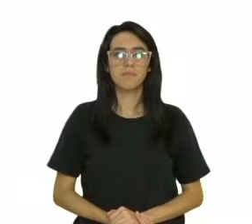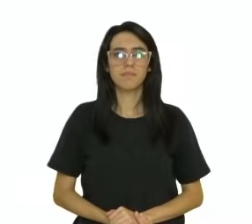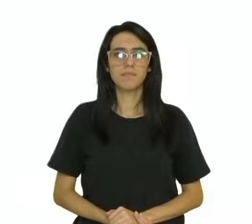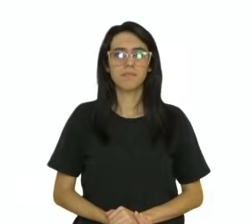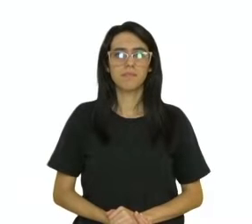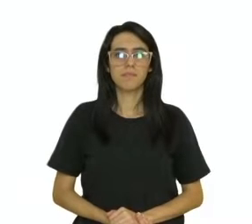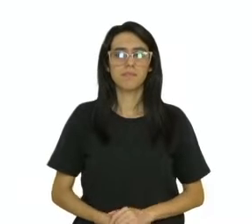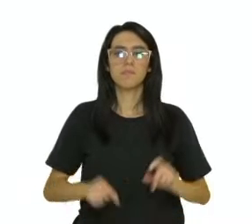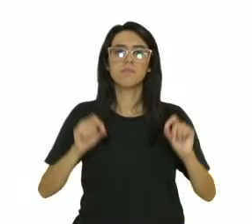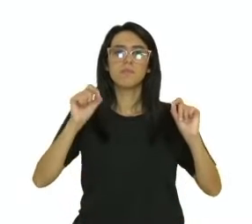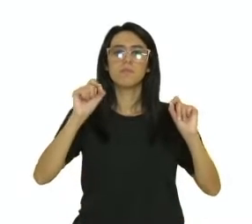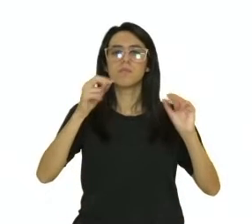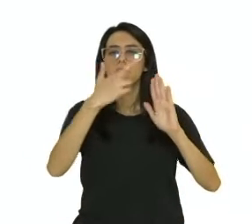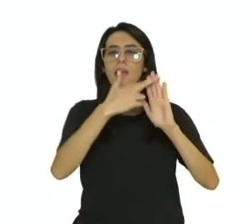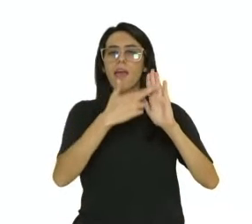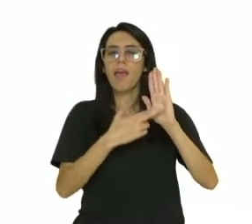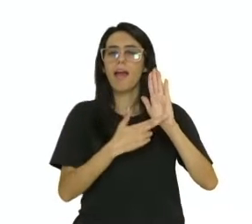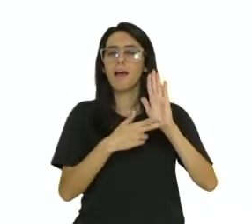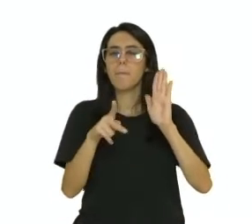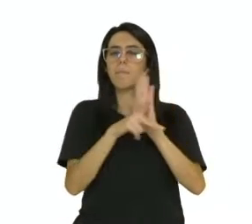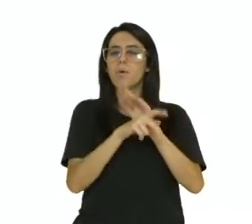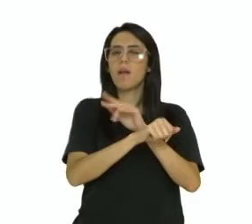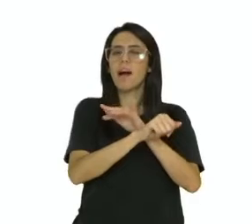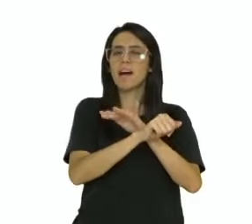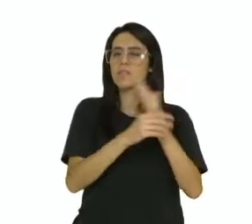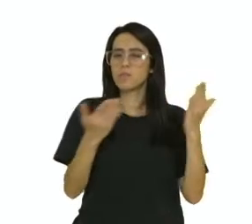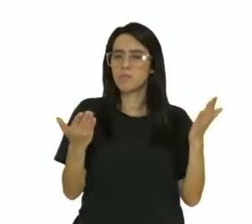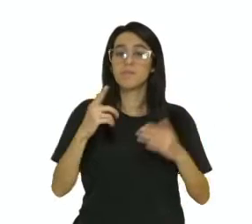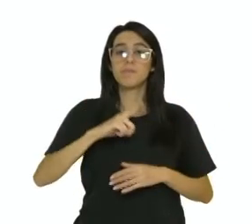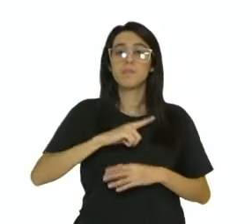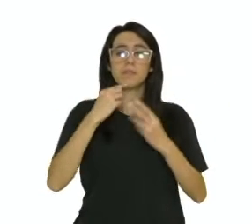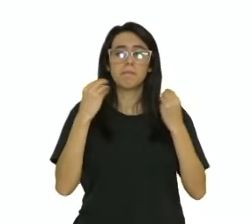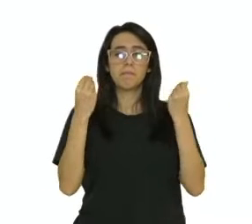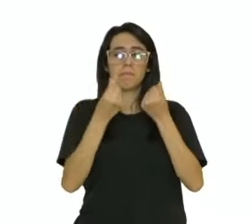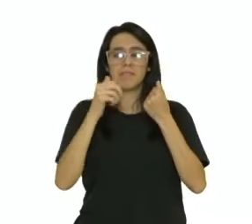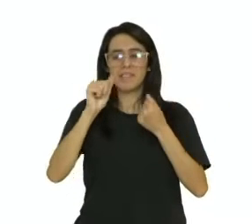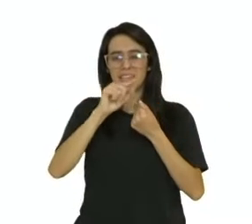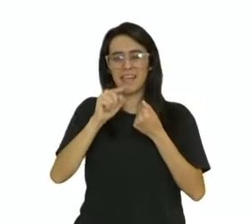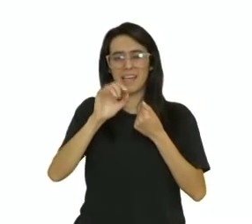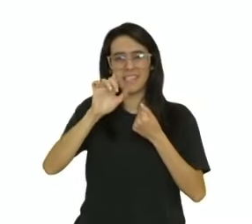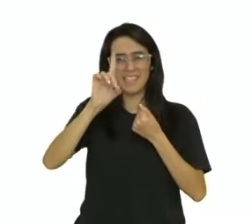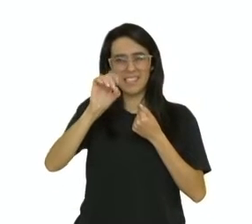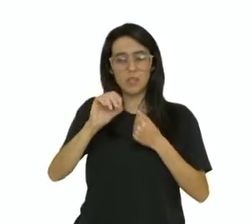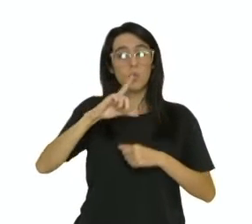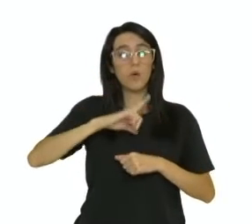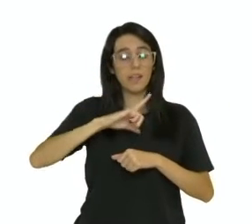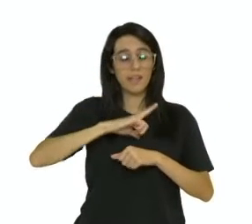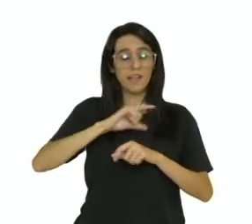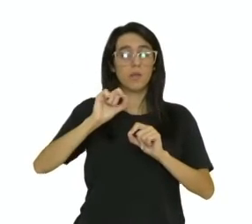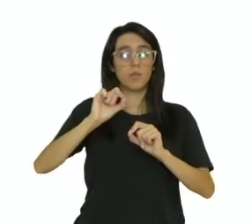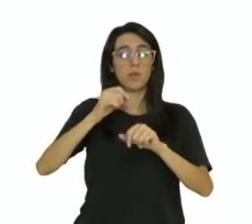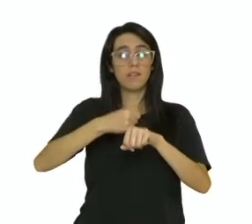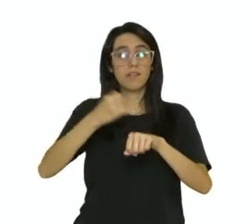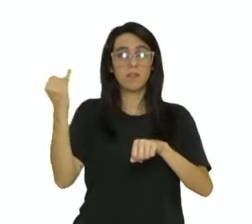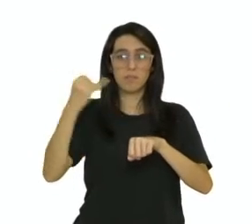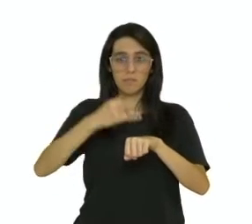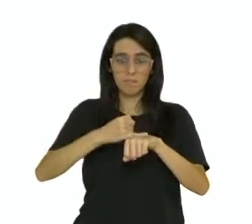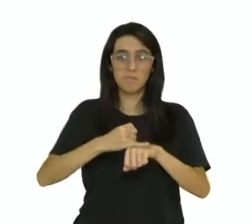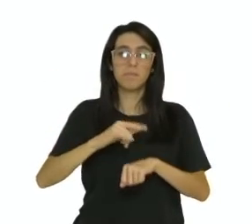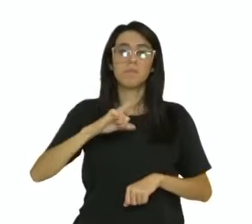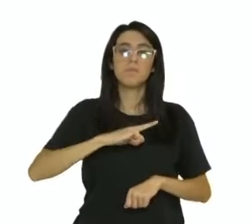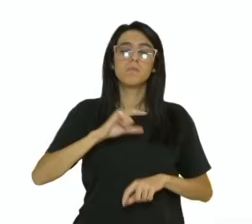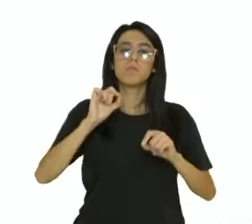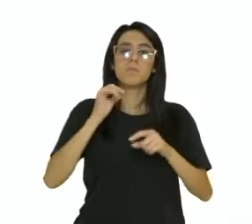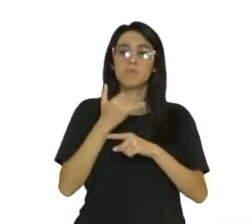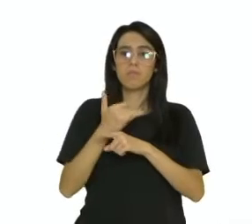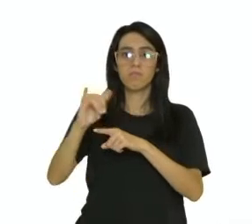Quais são as propriedades funcionais dos ácidos? Apresentam sabor azedo, sofre ionização quando em meio aquoso, conduzem